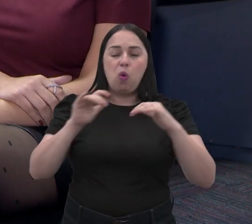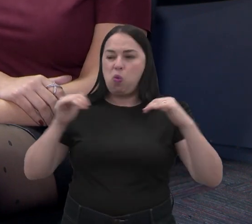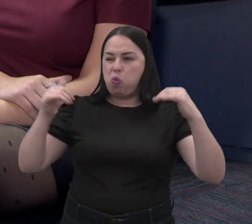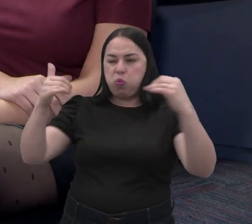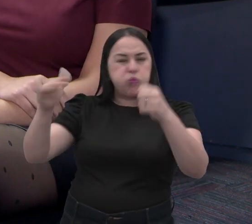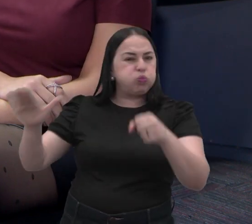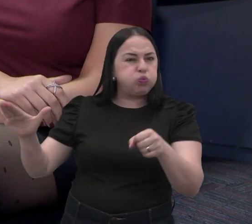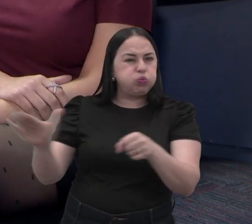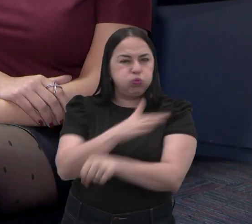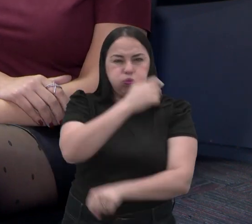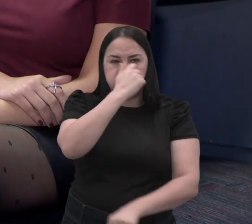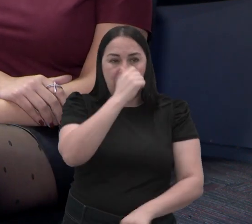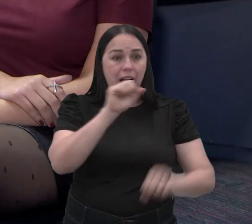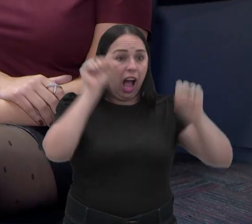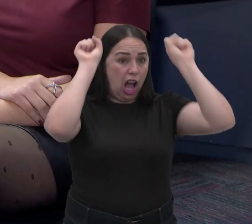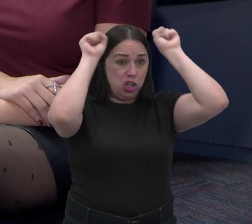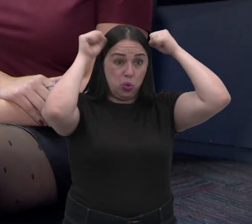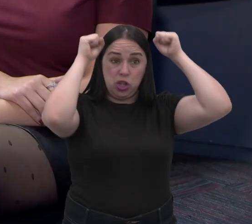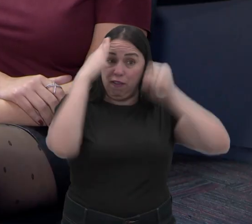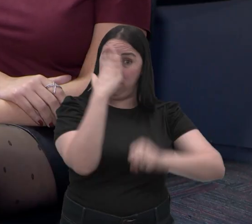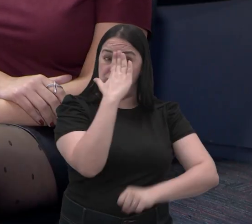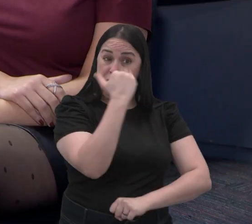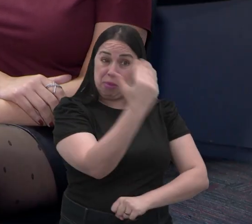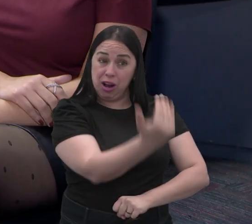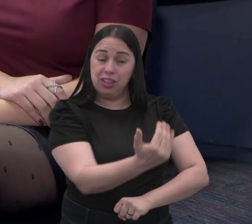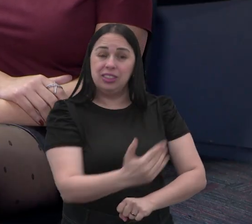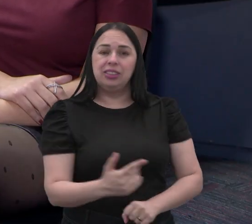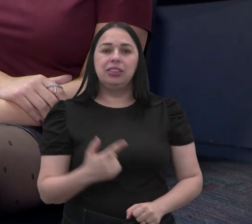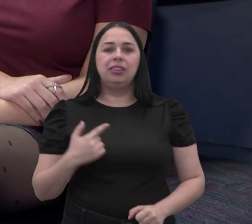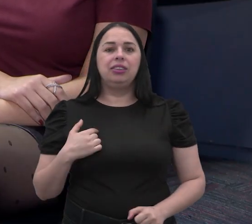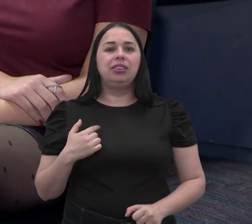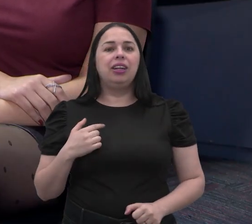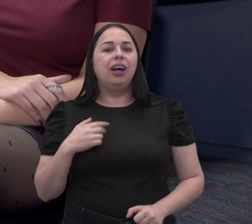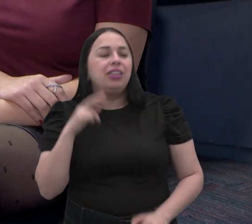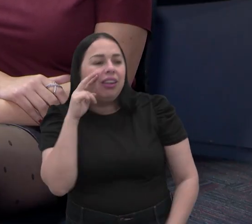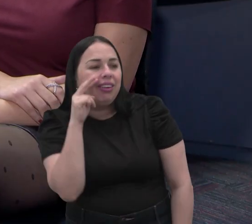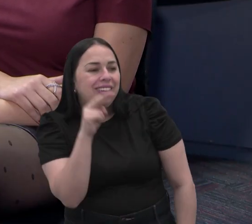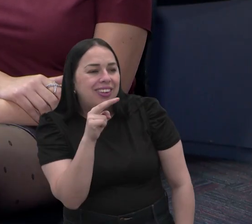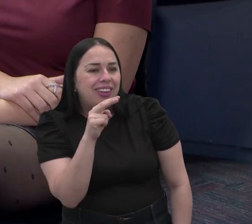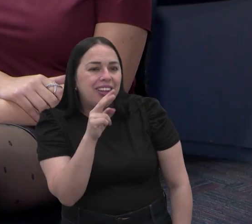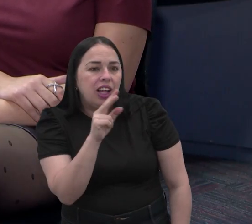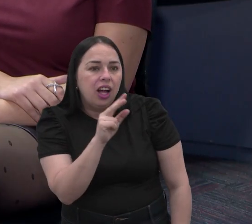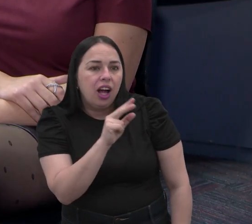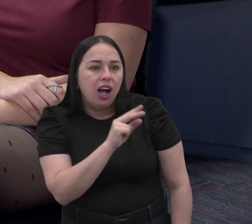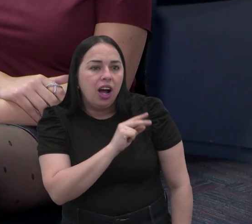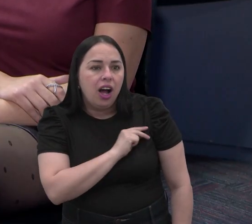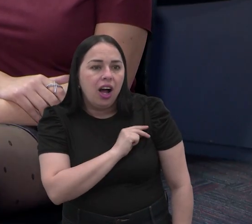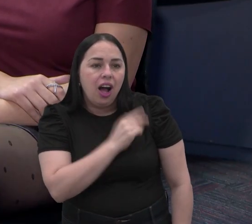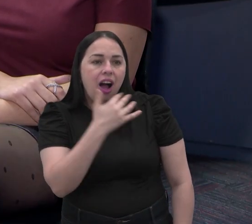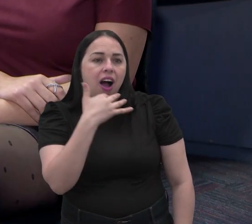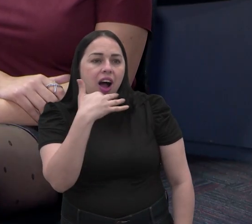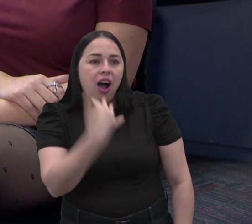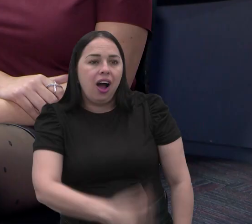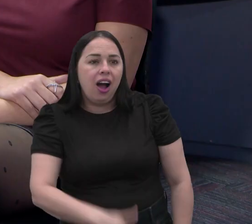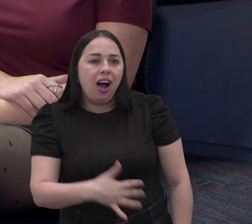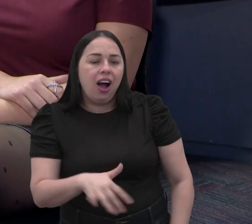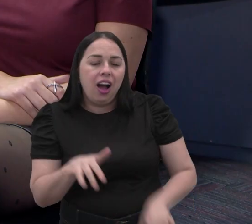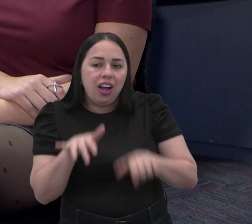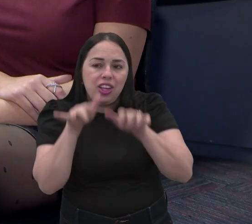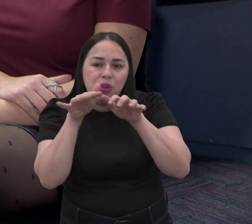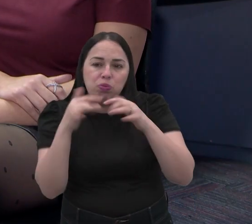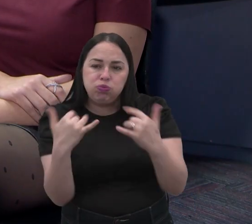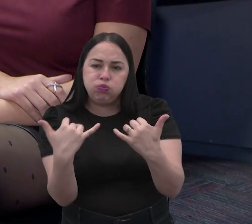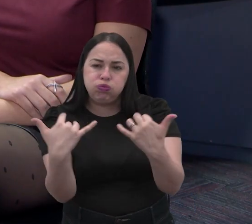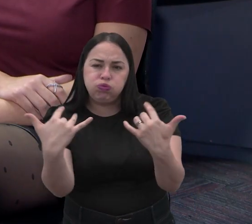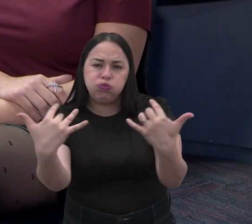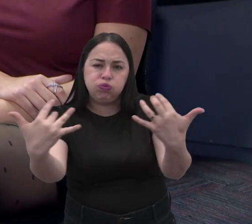estádio cheio de gente, Xuxa no auge, quando a gente olha do cantinho do palco, falou, meu Deus do céu, é muita